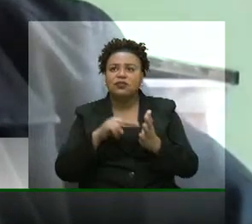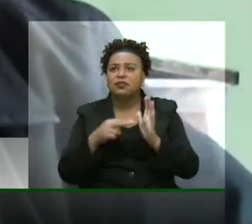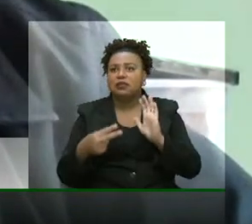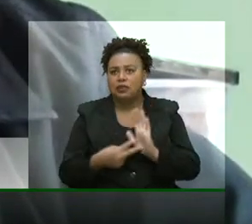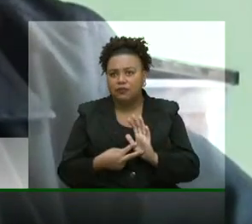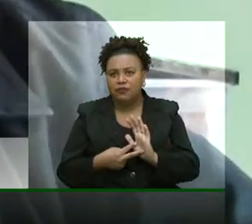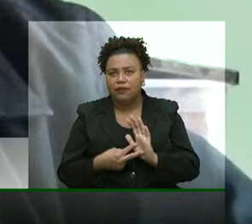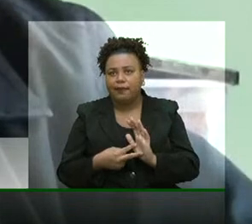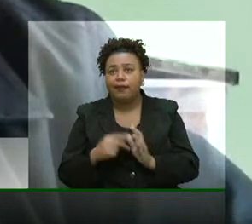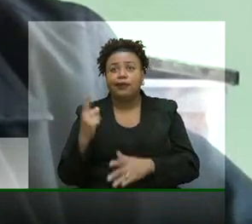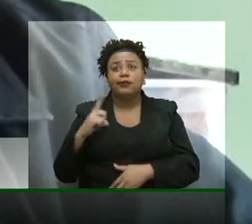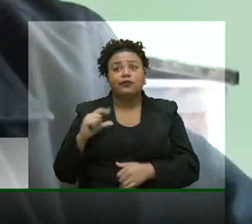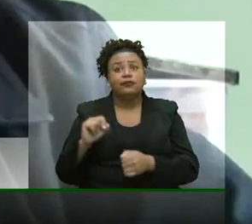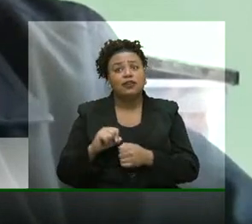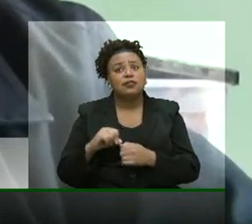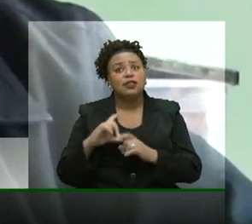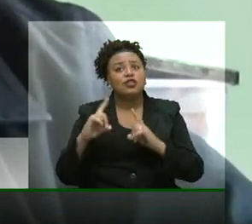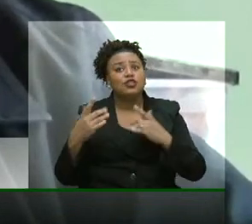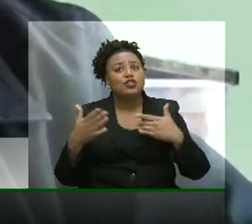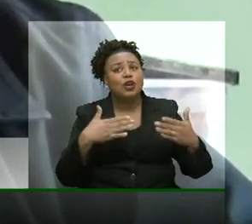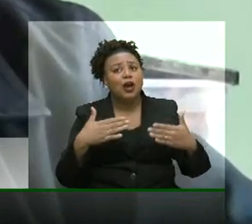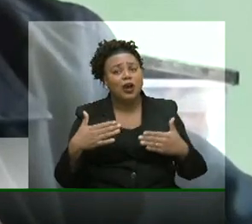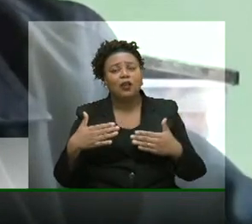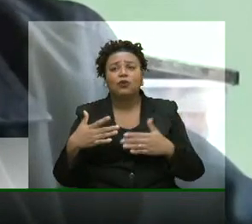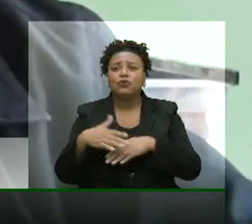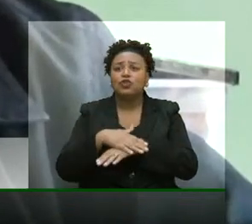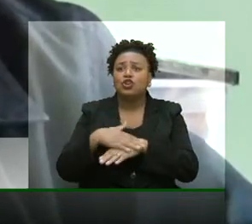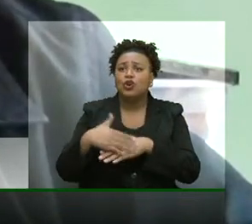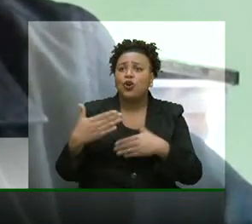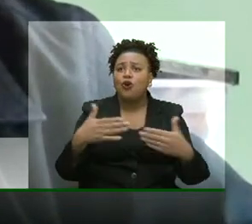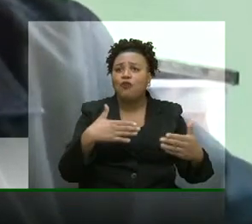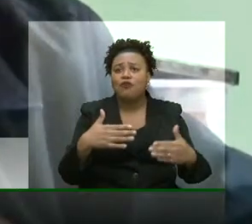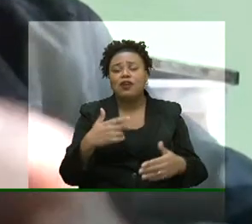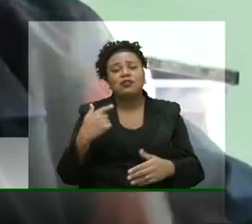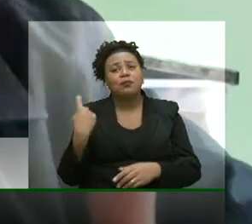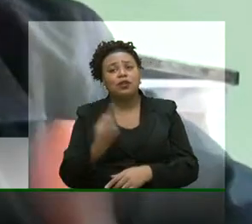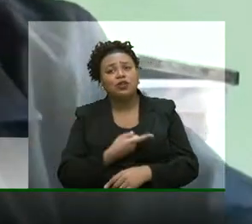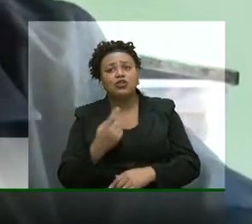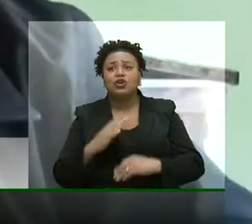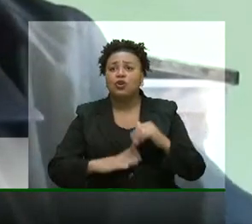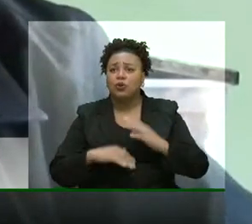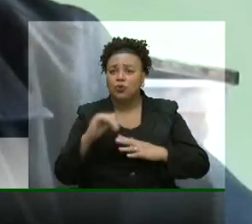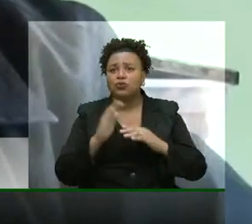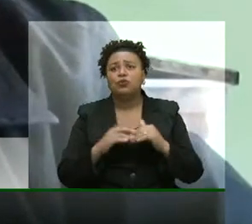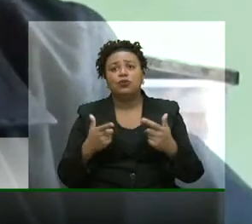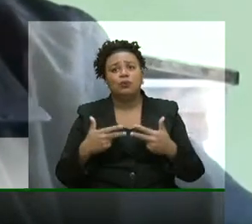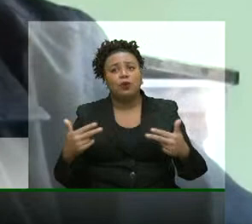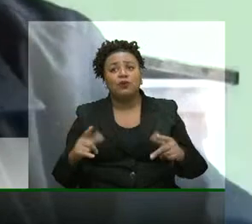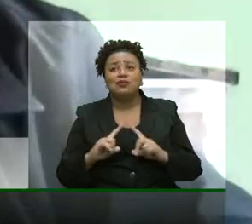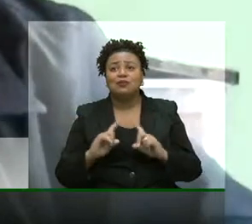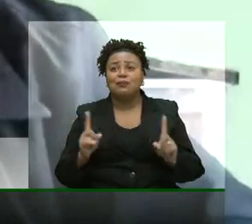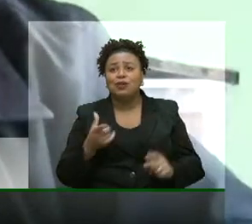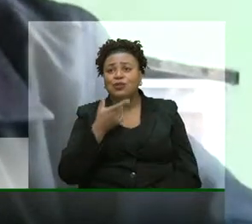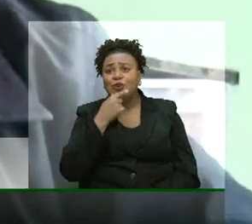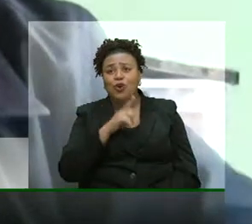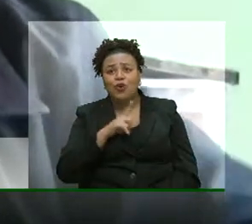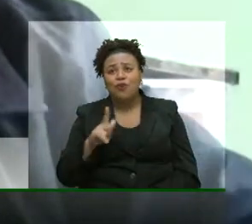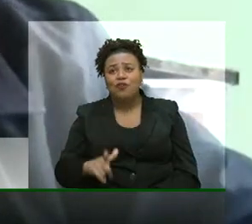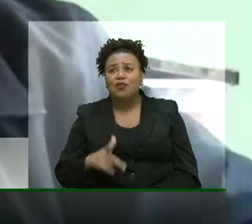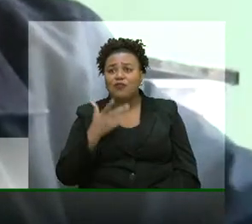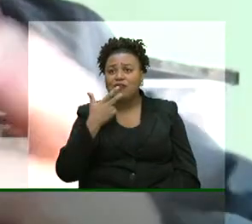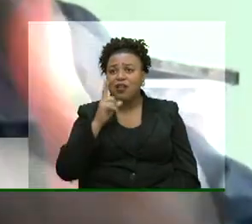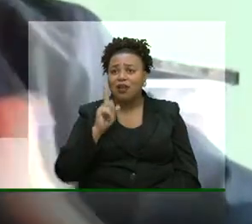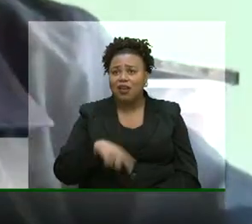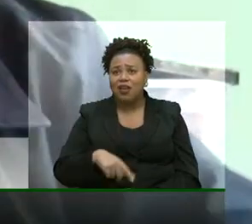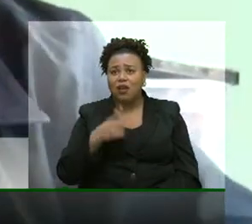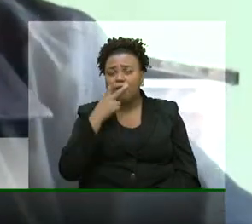Significa estabelecer diálogos e conversas para a gente construir algo. Mas o governador chama de diálogo que, na verdade, é